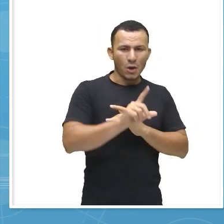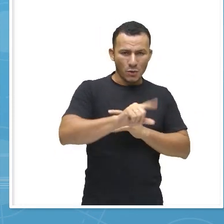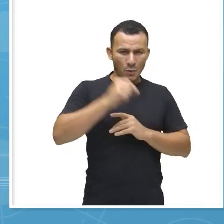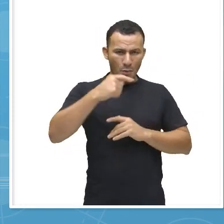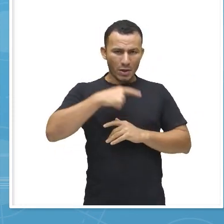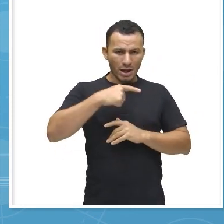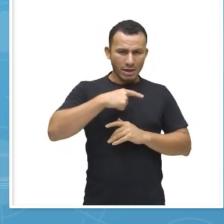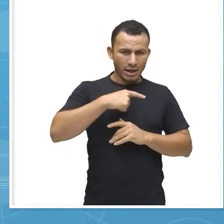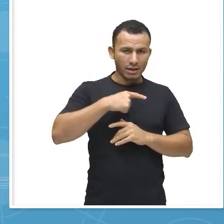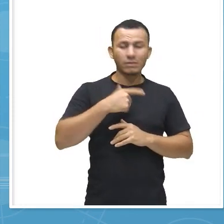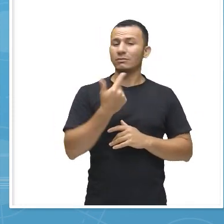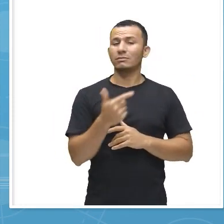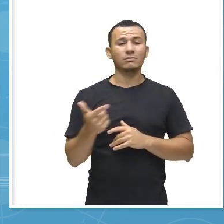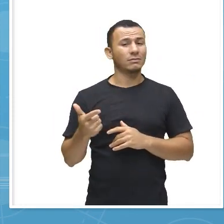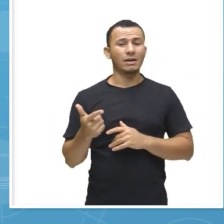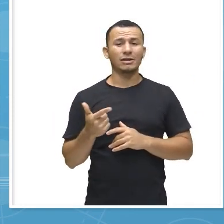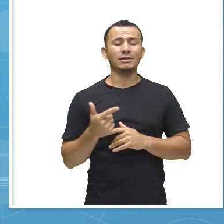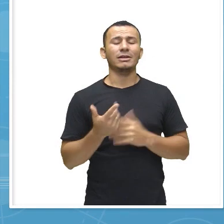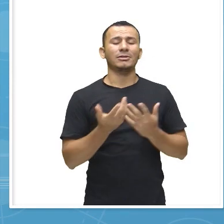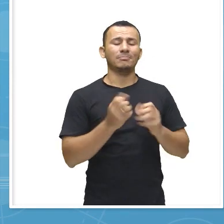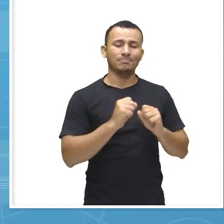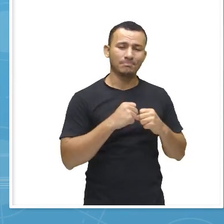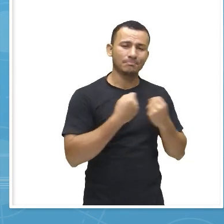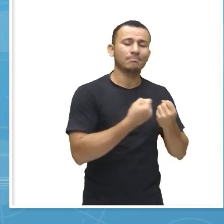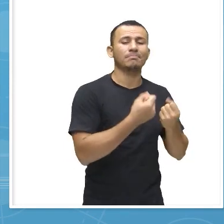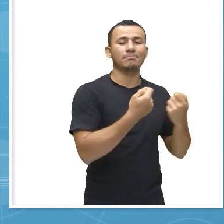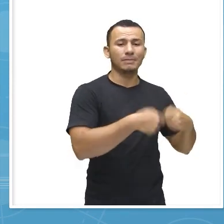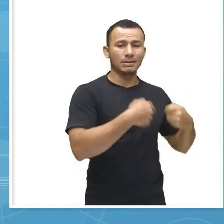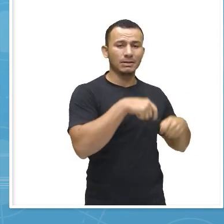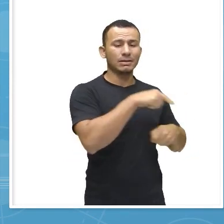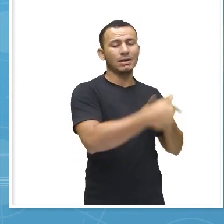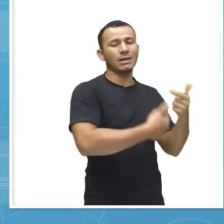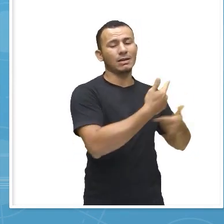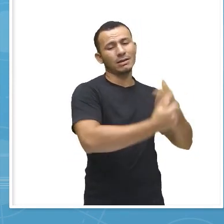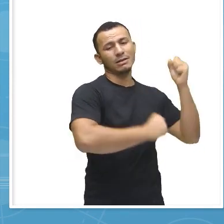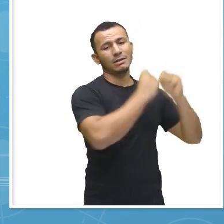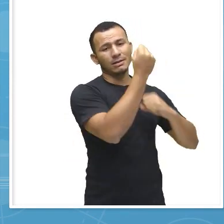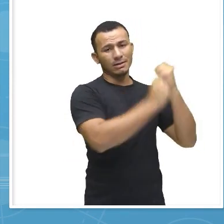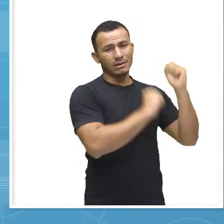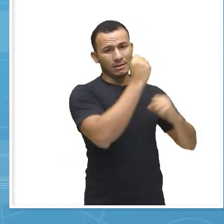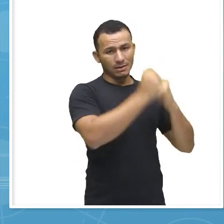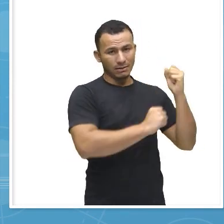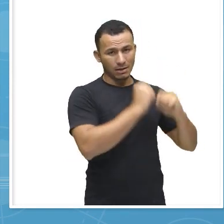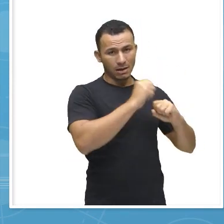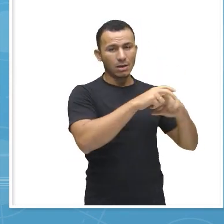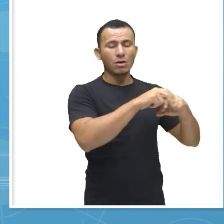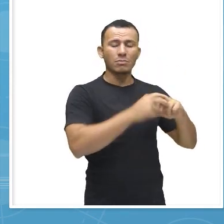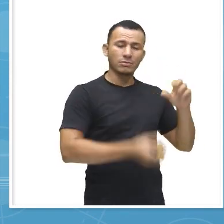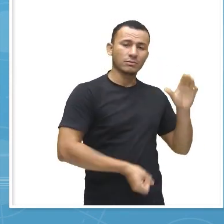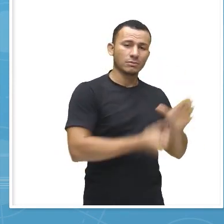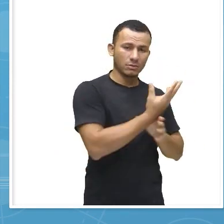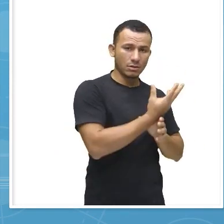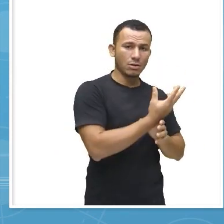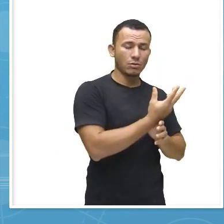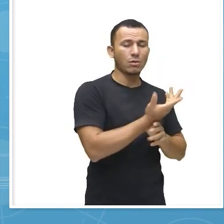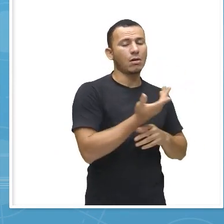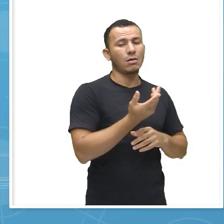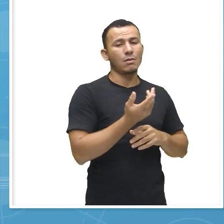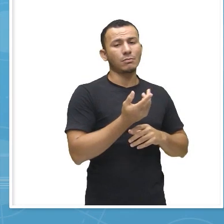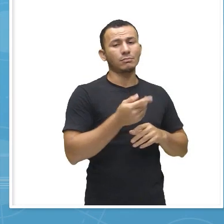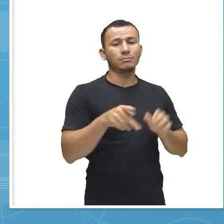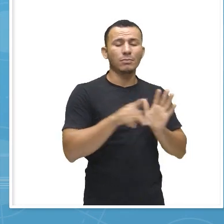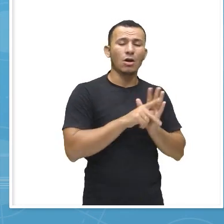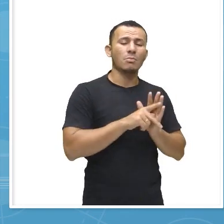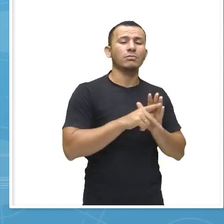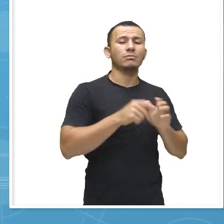trabalharem em fábricas. Portanto, é o nascimento do proletário que só tem a opção de venda